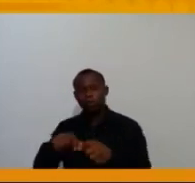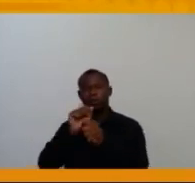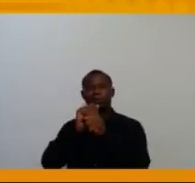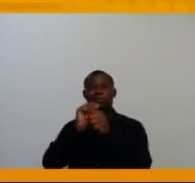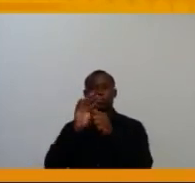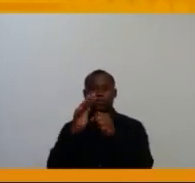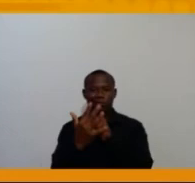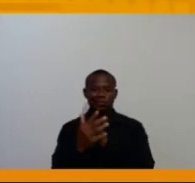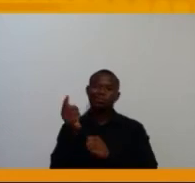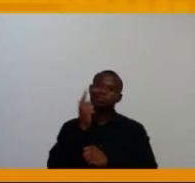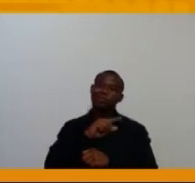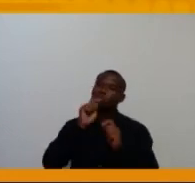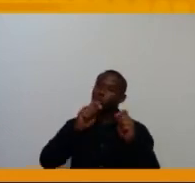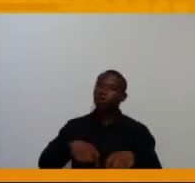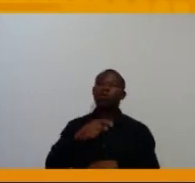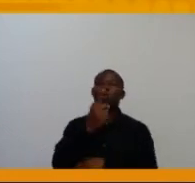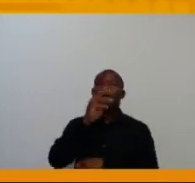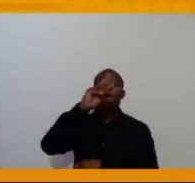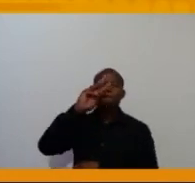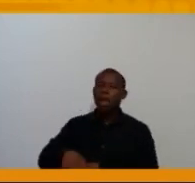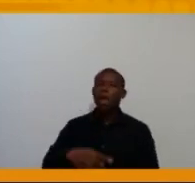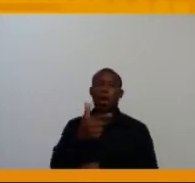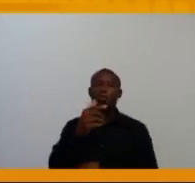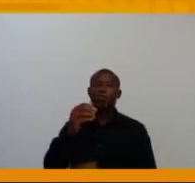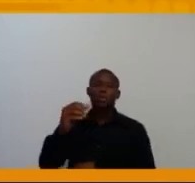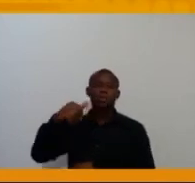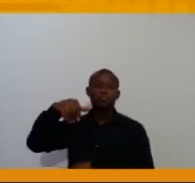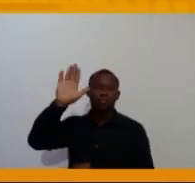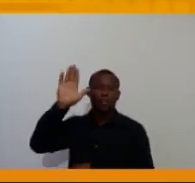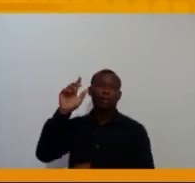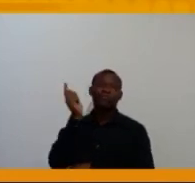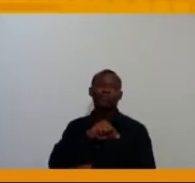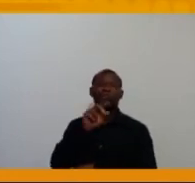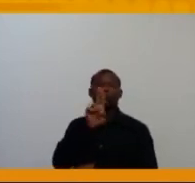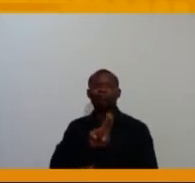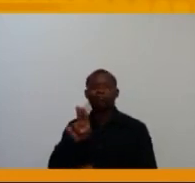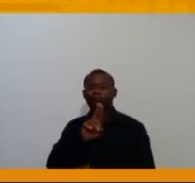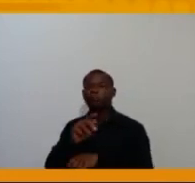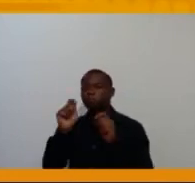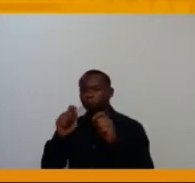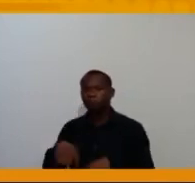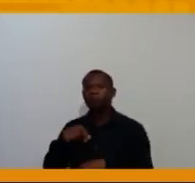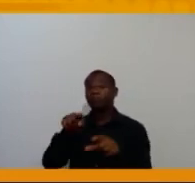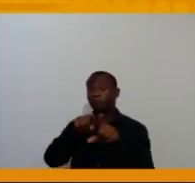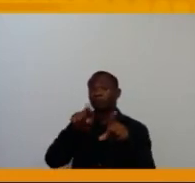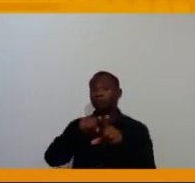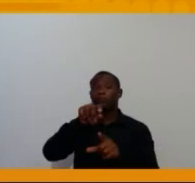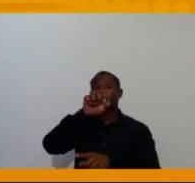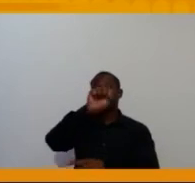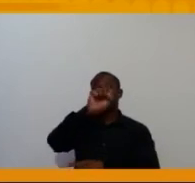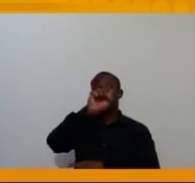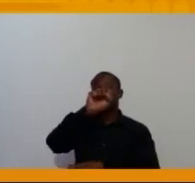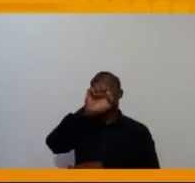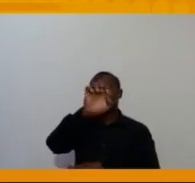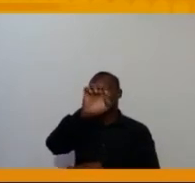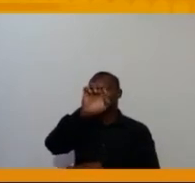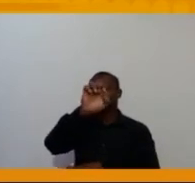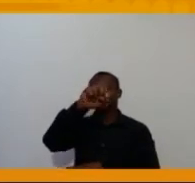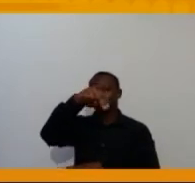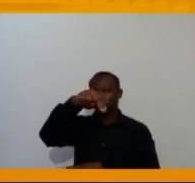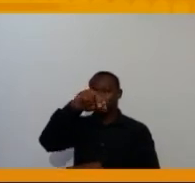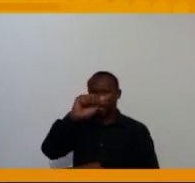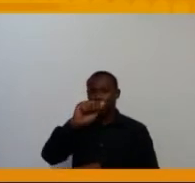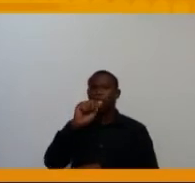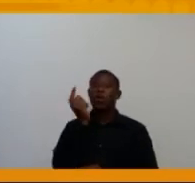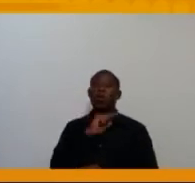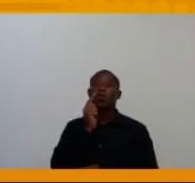Além disso, o SENAC ofereceu 70 mil matrículas gratuitas no período do mês de